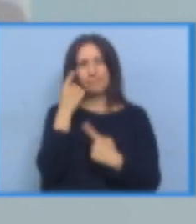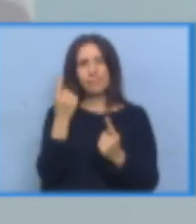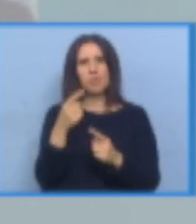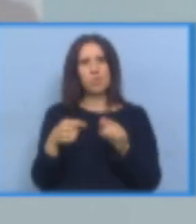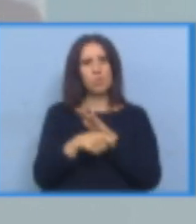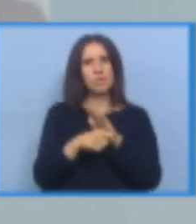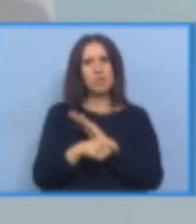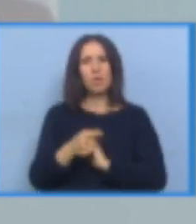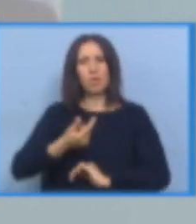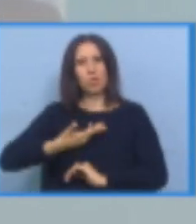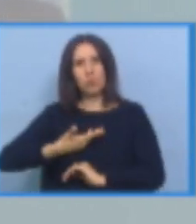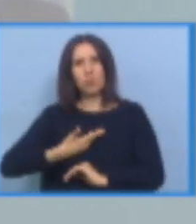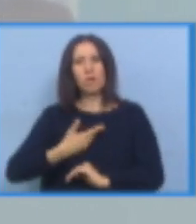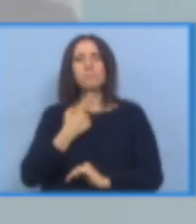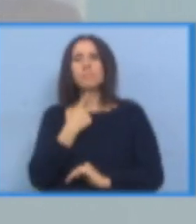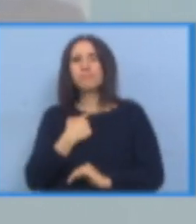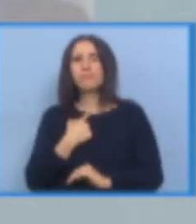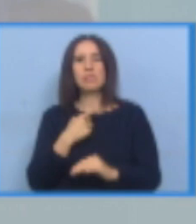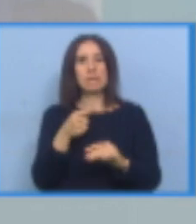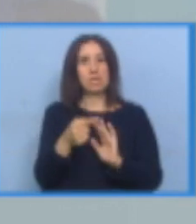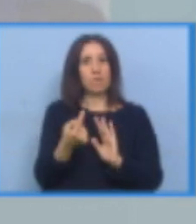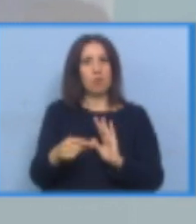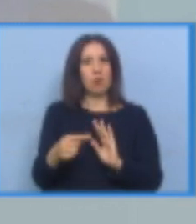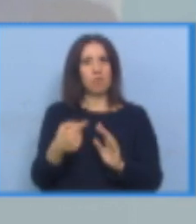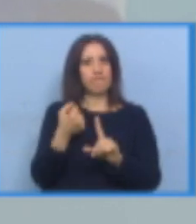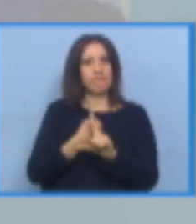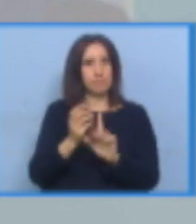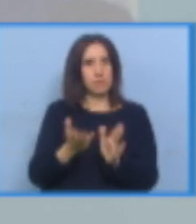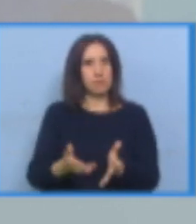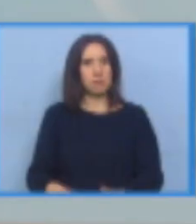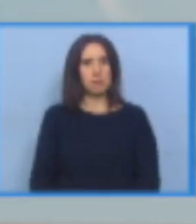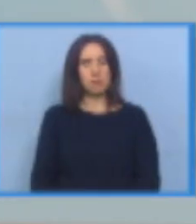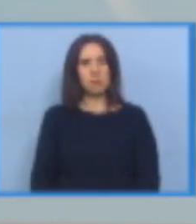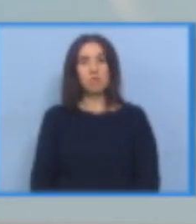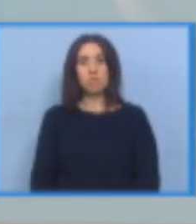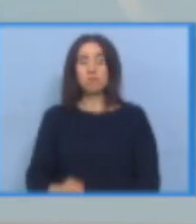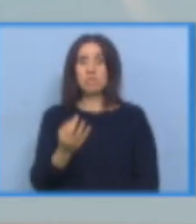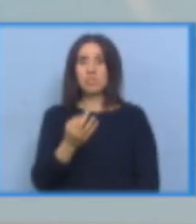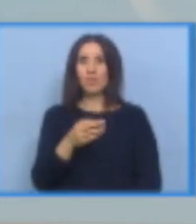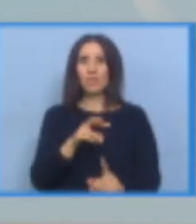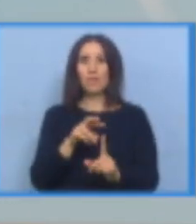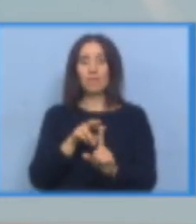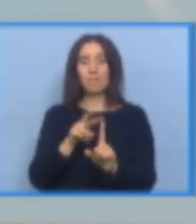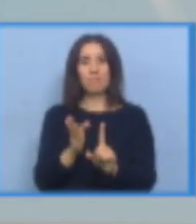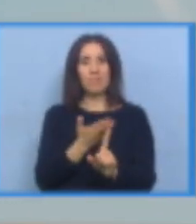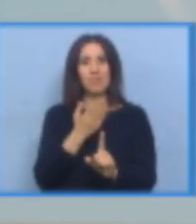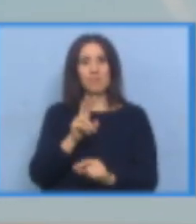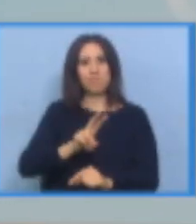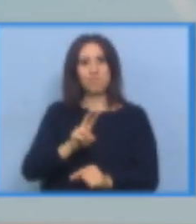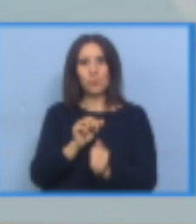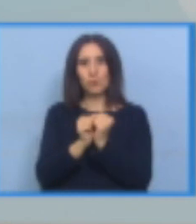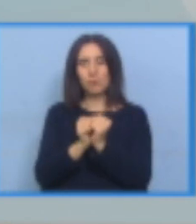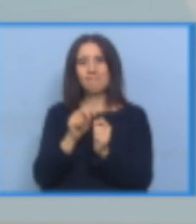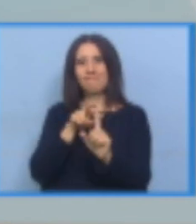o doping, para aquilo que de negativo existe e que é necessário combater. Exato. Uma segunda parte do documento aborda essa dimensão, que são